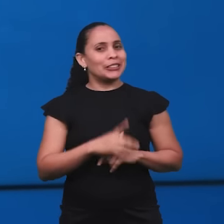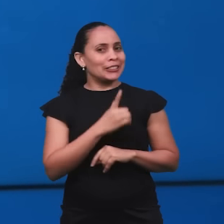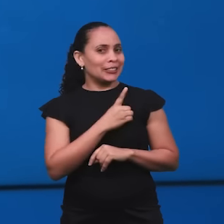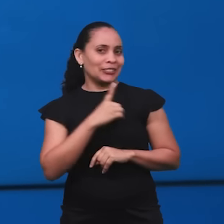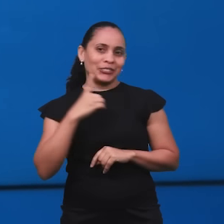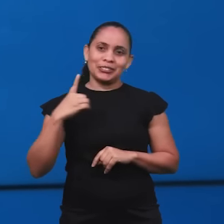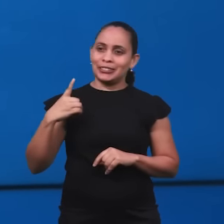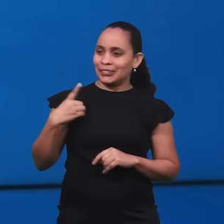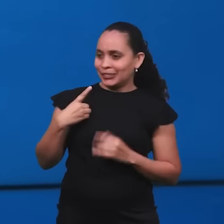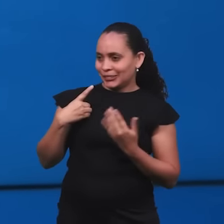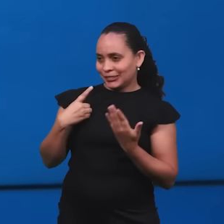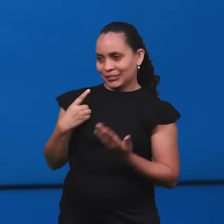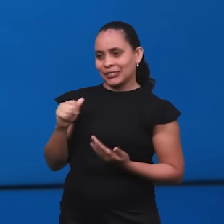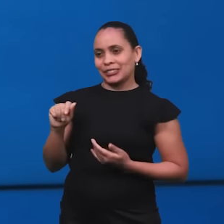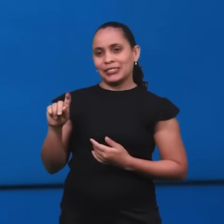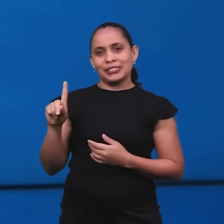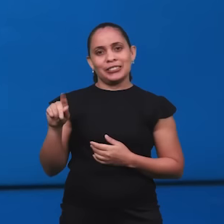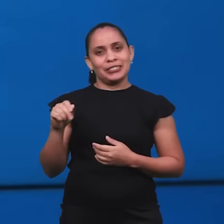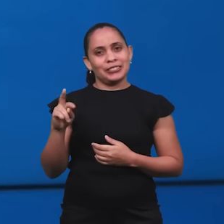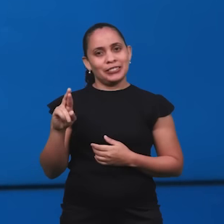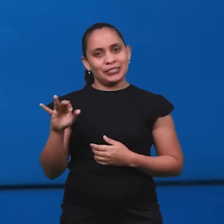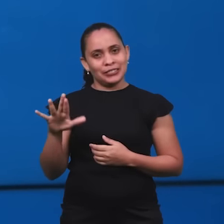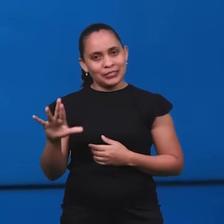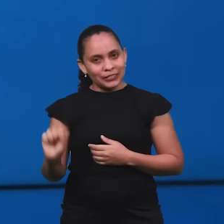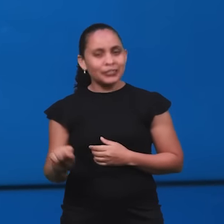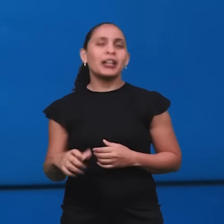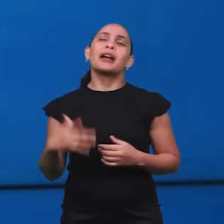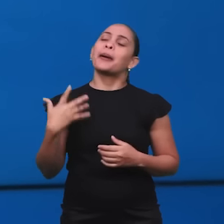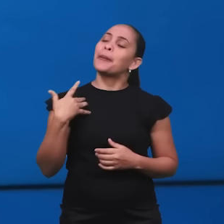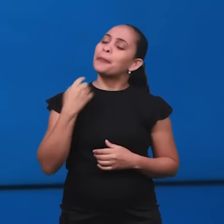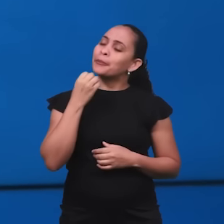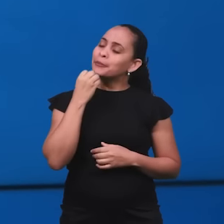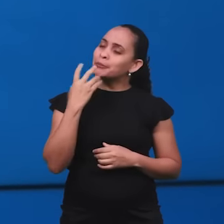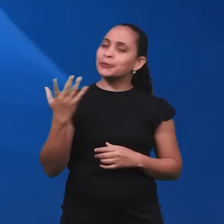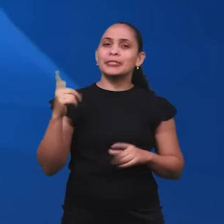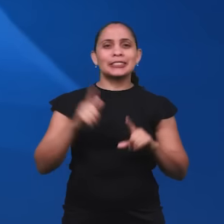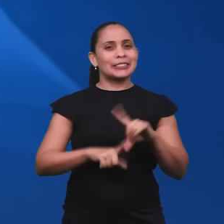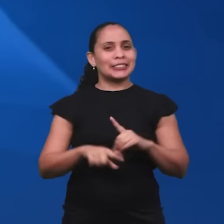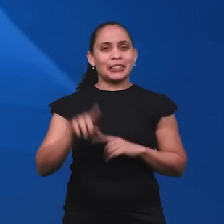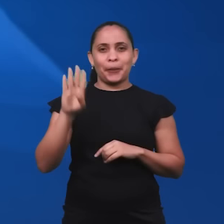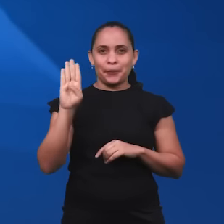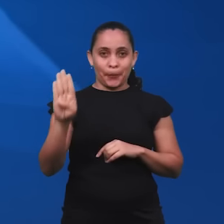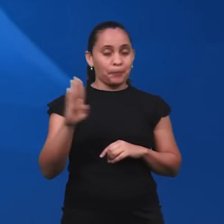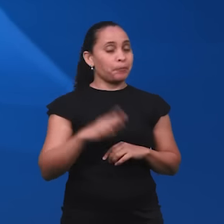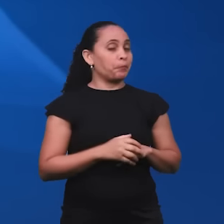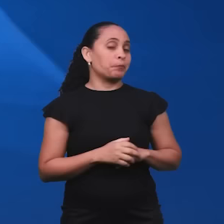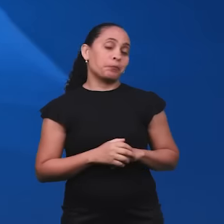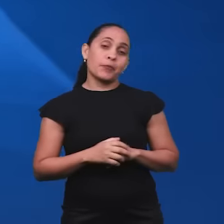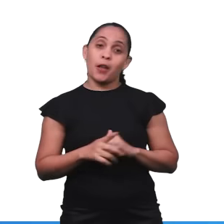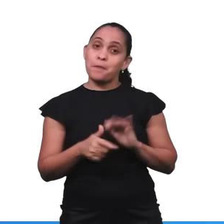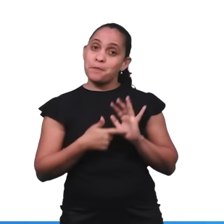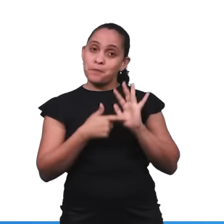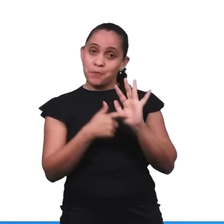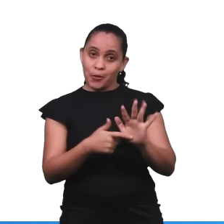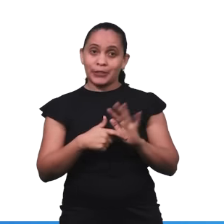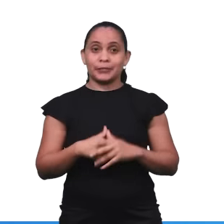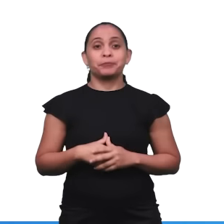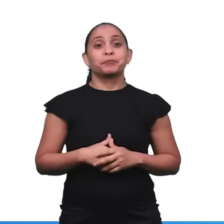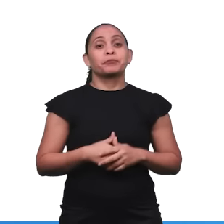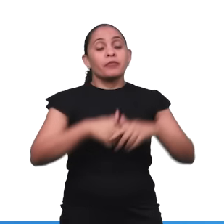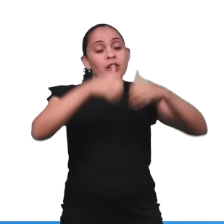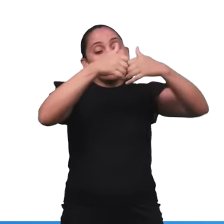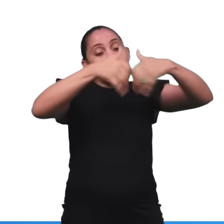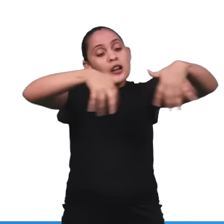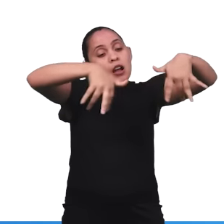diácono Adriano, né? Adriano Arão. Amém? Vamos então para a letra B agora. A letra B diz o seguinte, que as